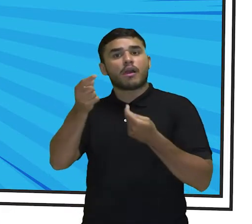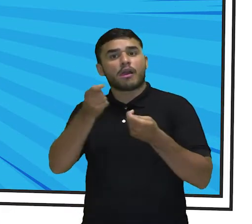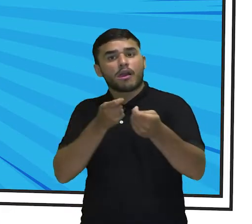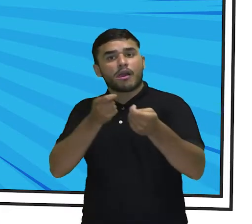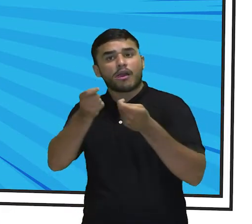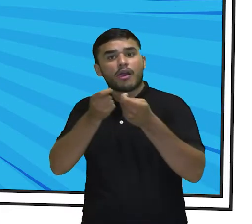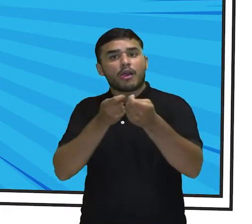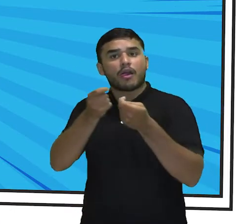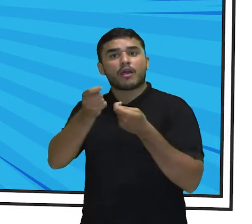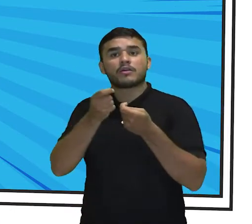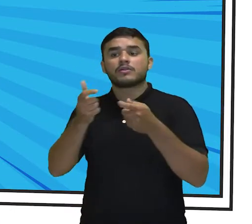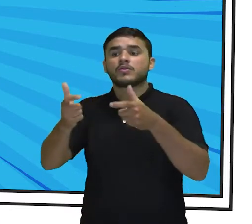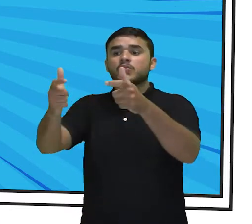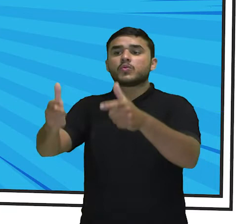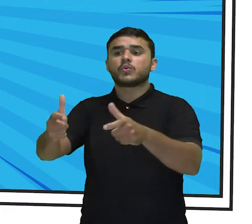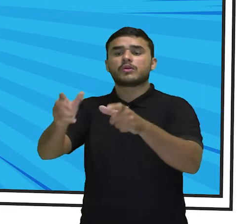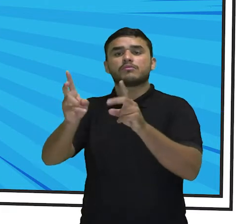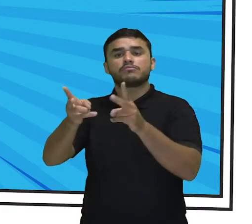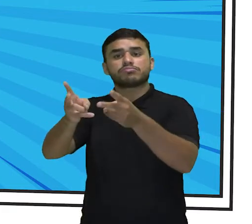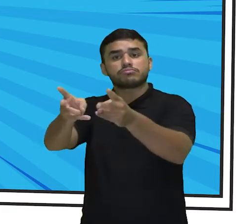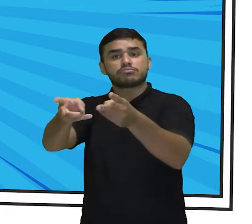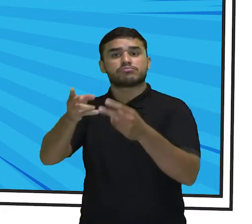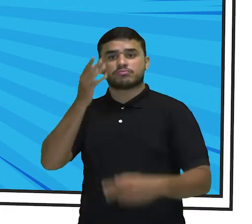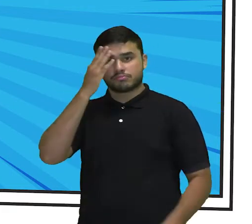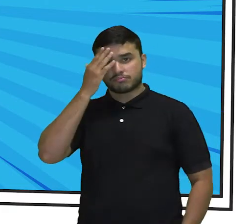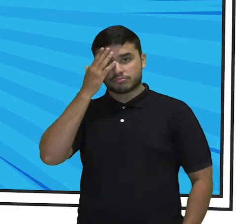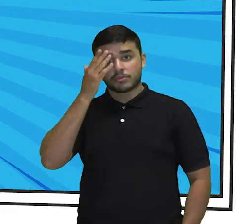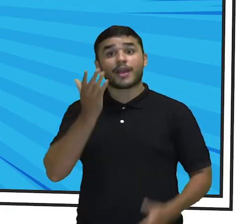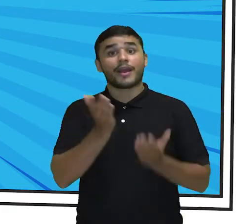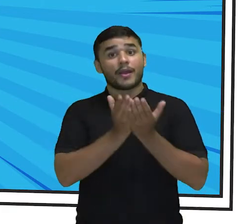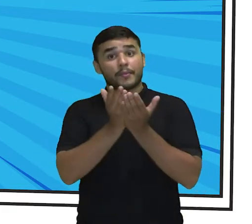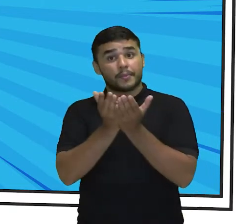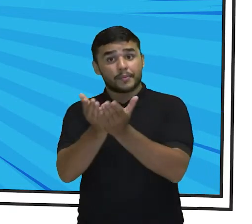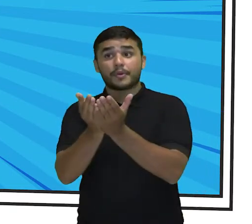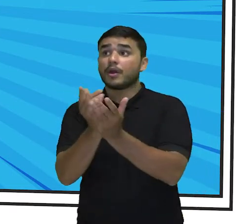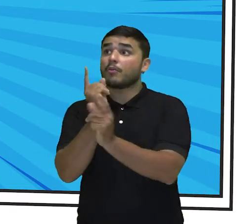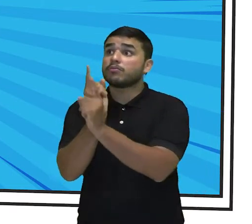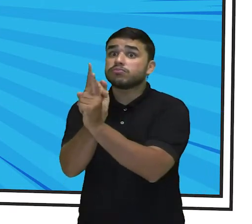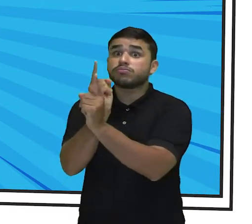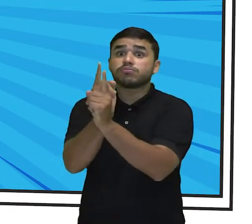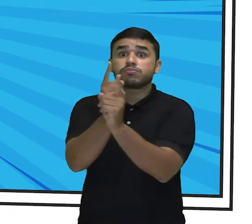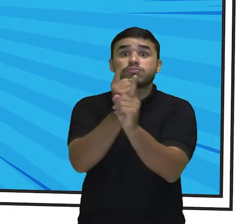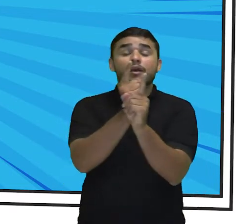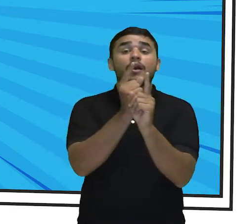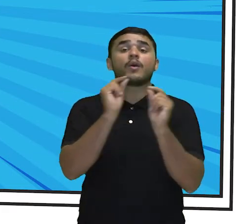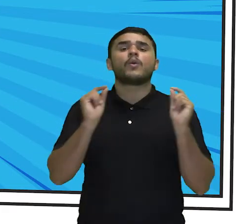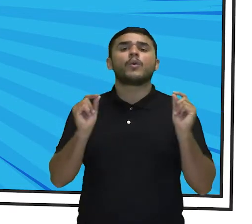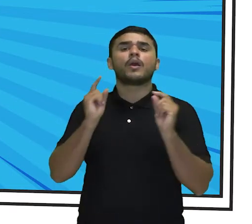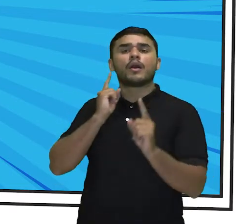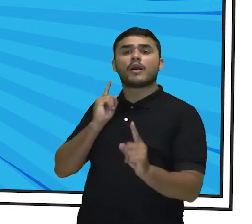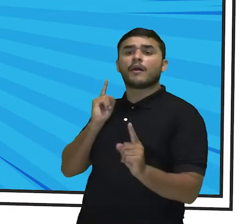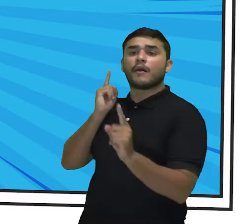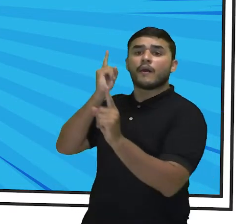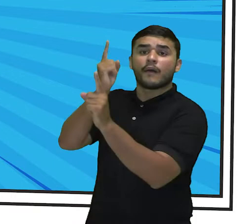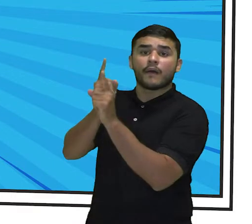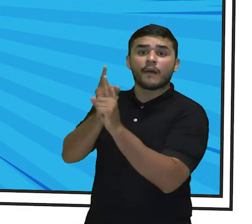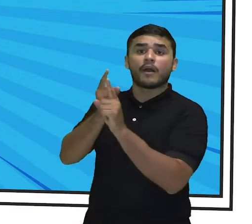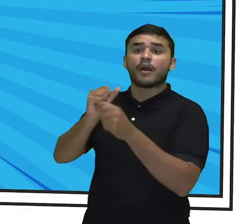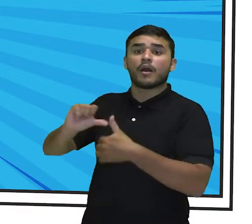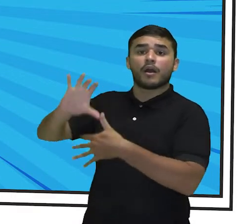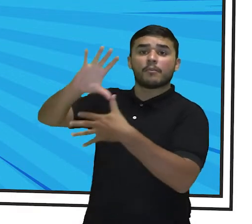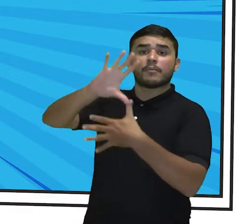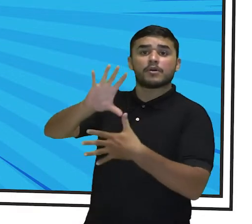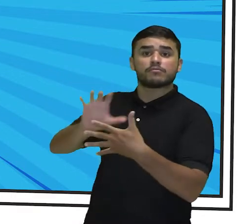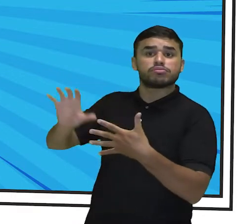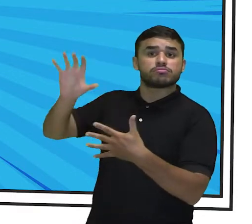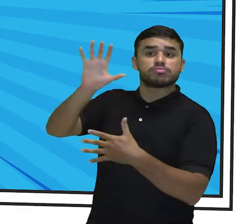mercadoria, dominava aquela região. Então, as grandes navegações geravam grandes descobrimentos. Um dos grandes descobrimentos foi exatamente a América. A